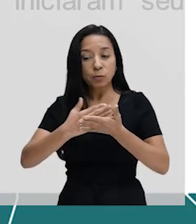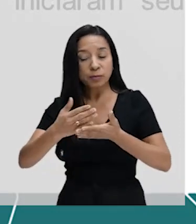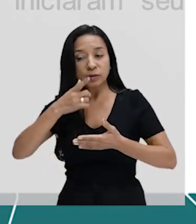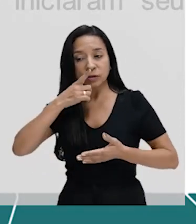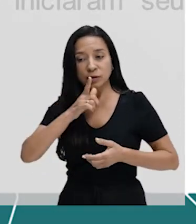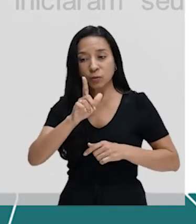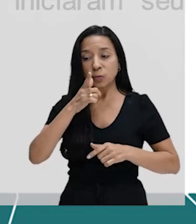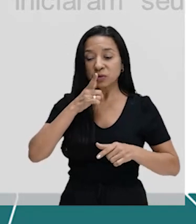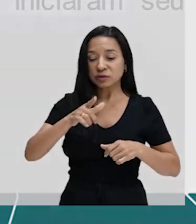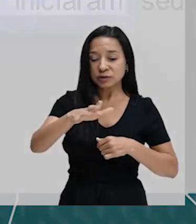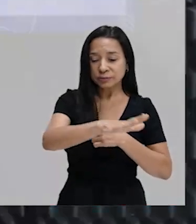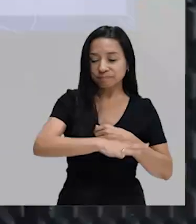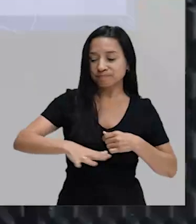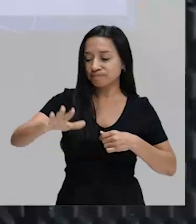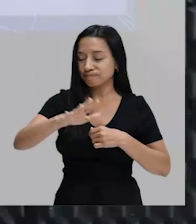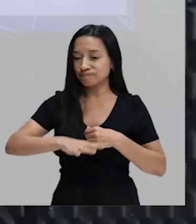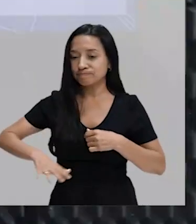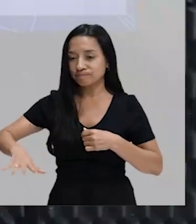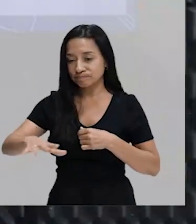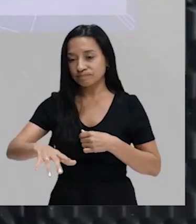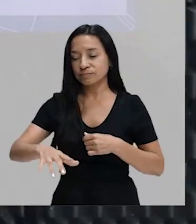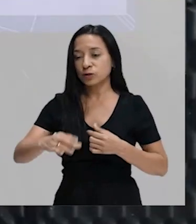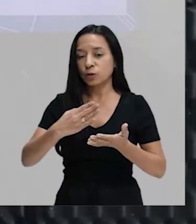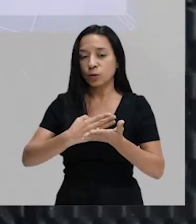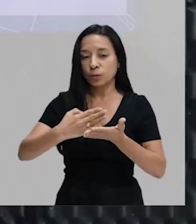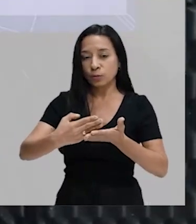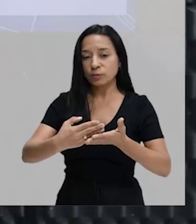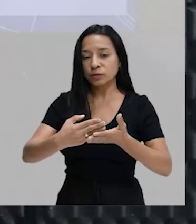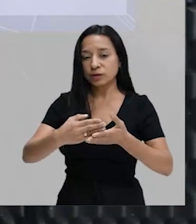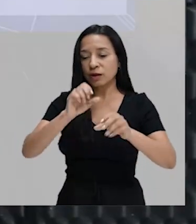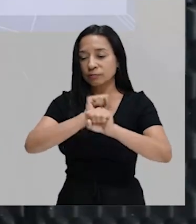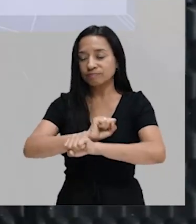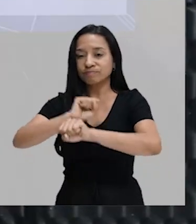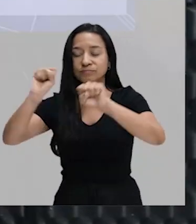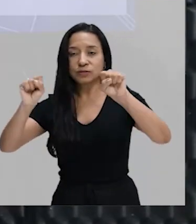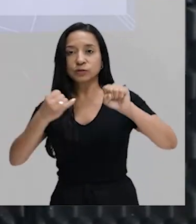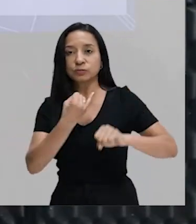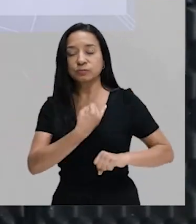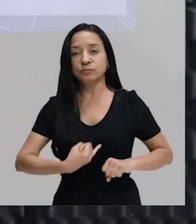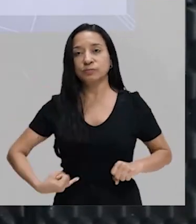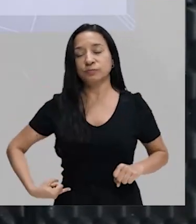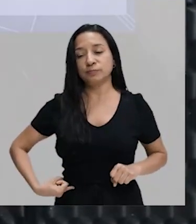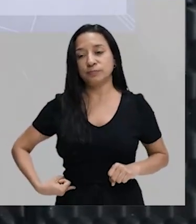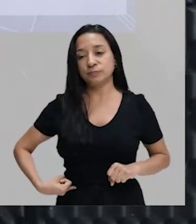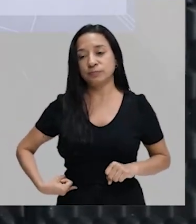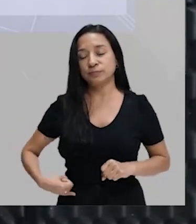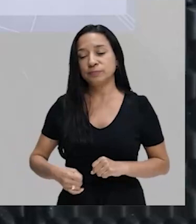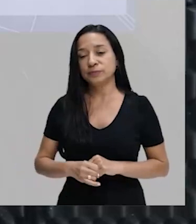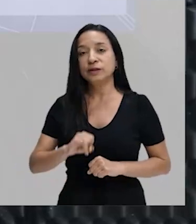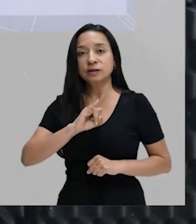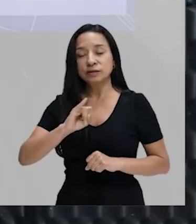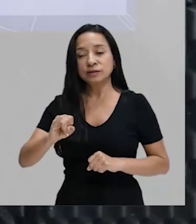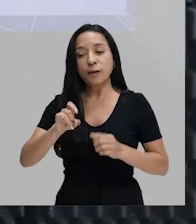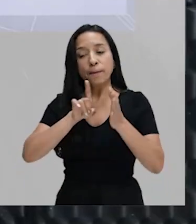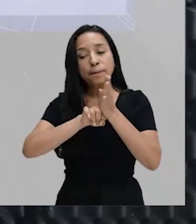lago Titicaca e assim iniciaram seu grandioso império. Se vocês forem pesquisar